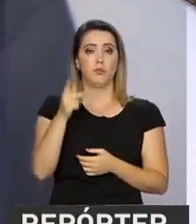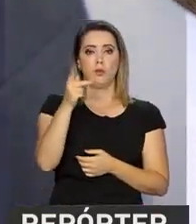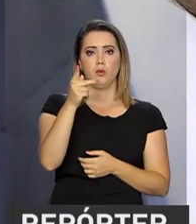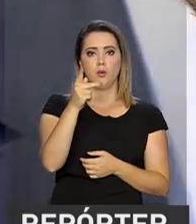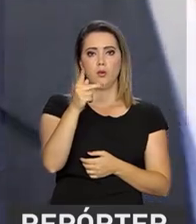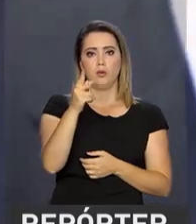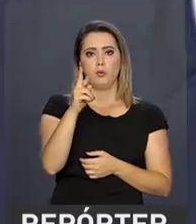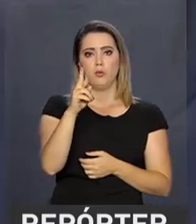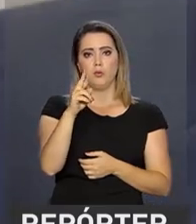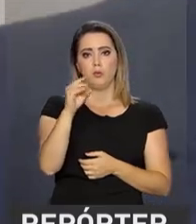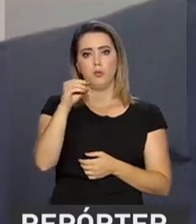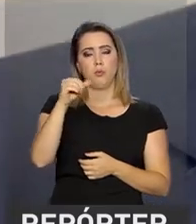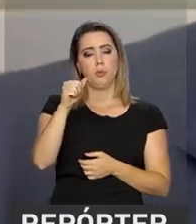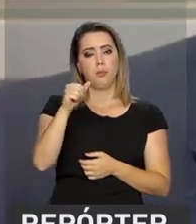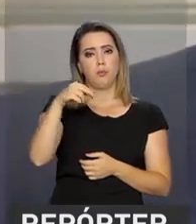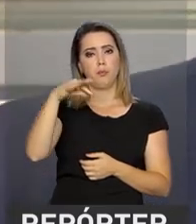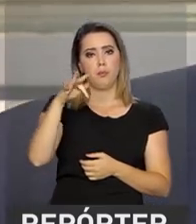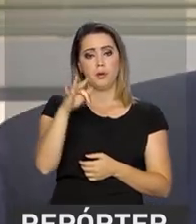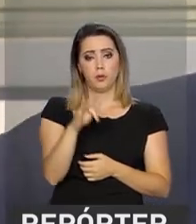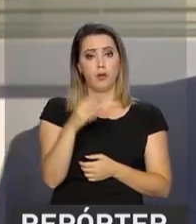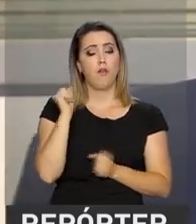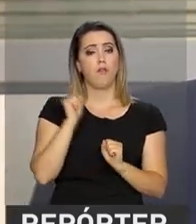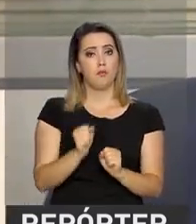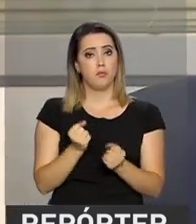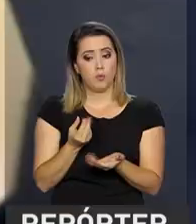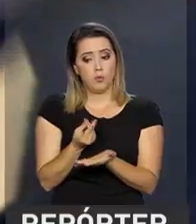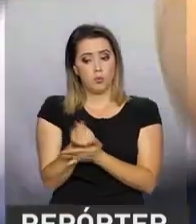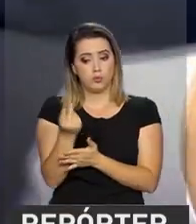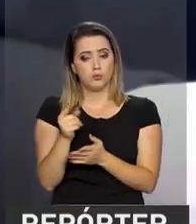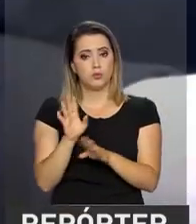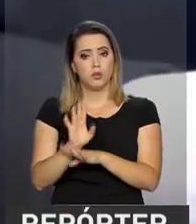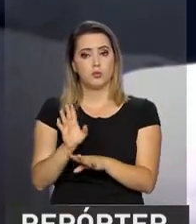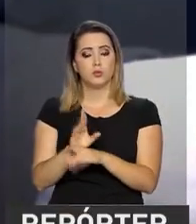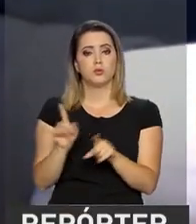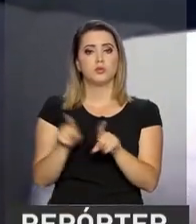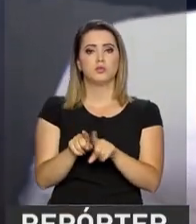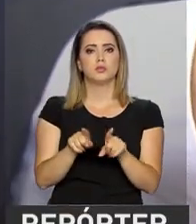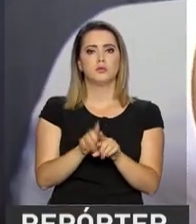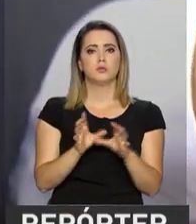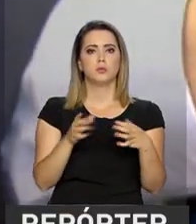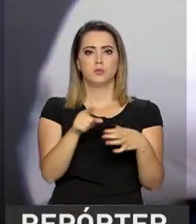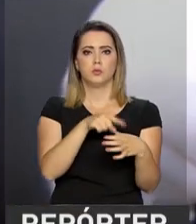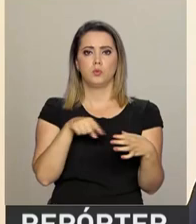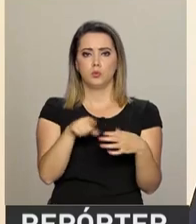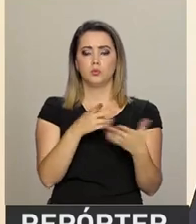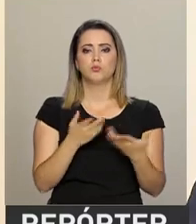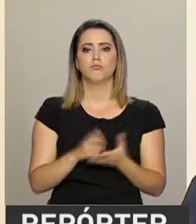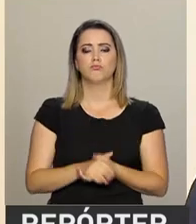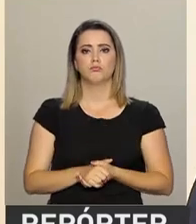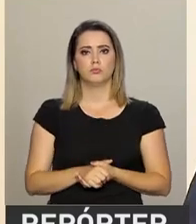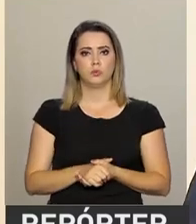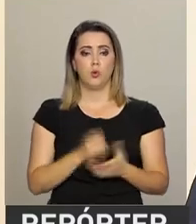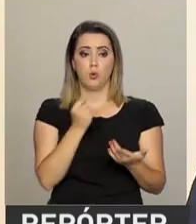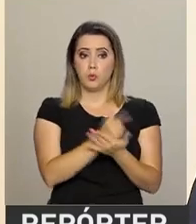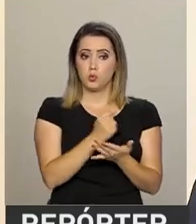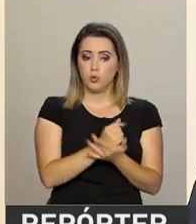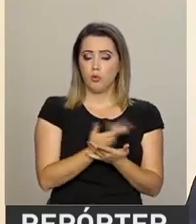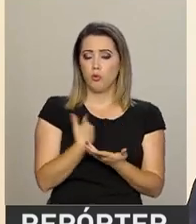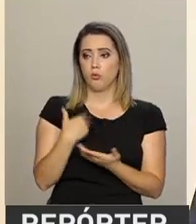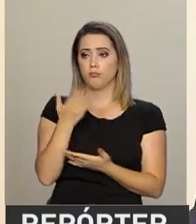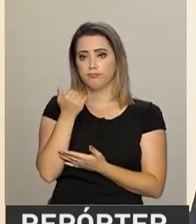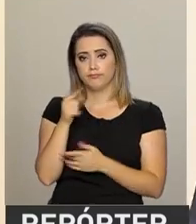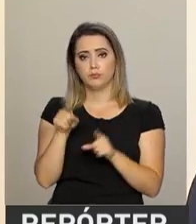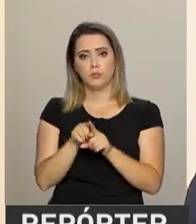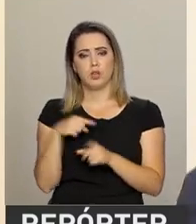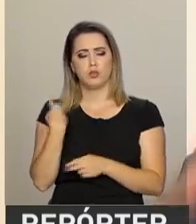alimentos ainda pode gerar custos indiretos beneficiando também os consumidores a gente espera que essa esse